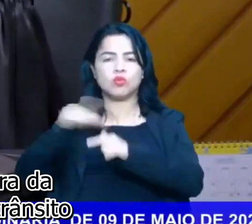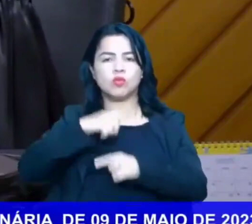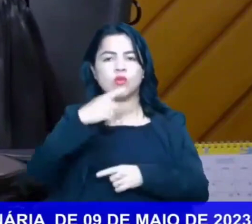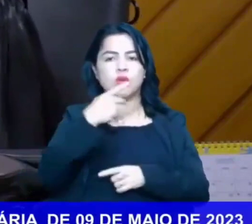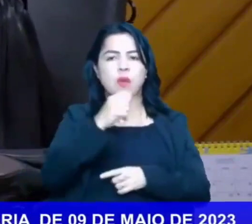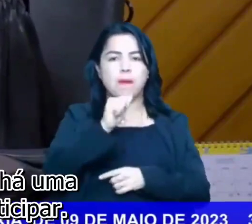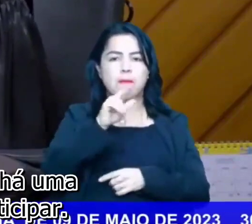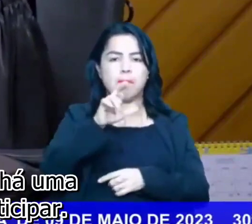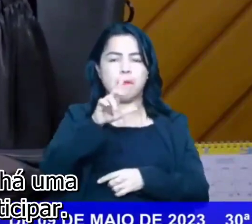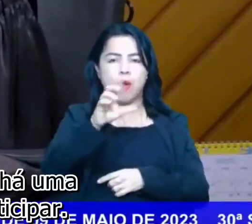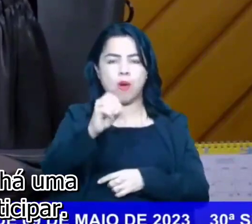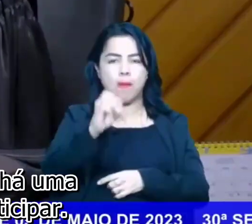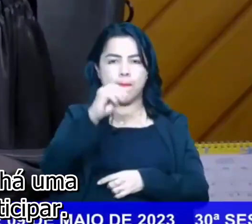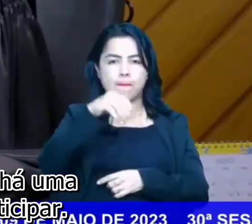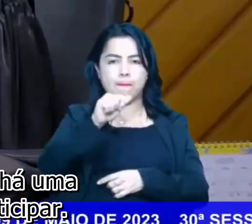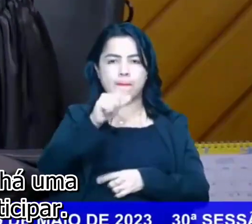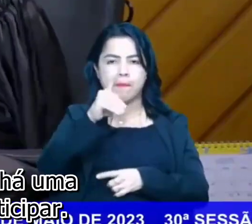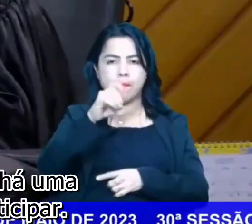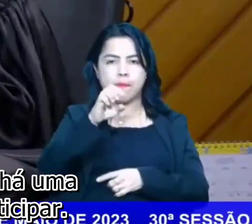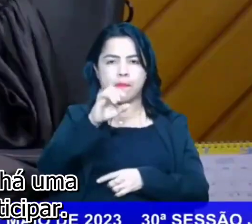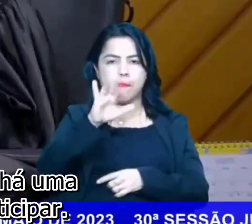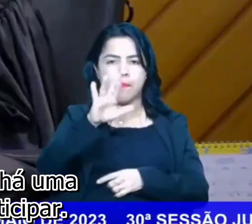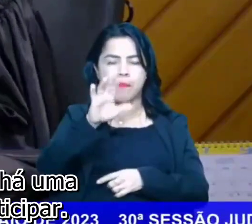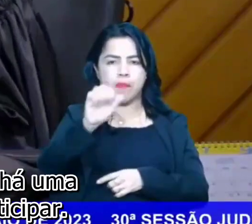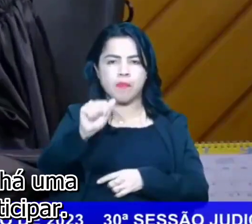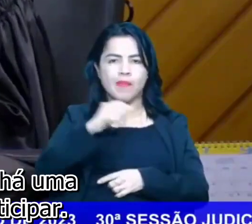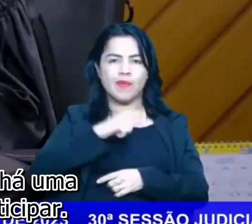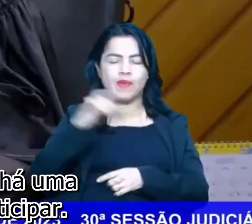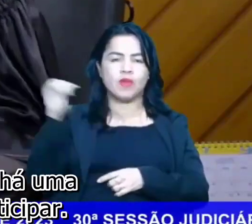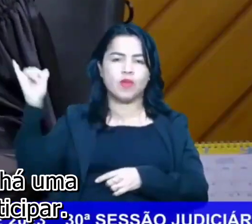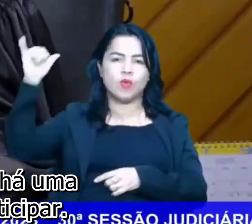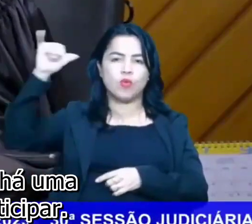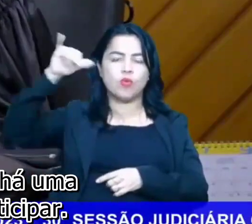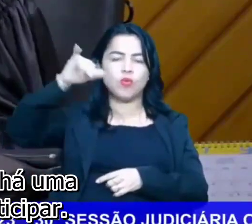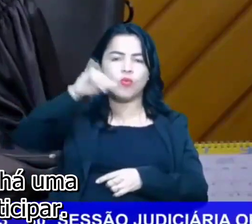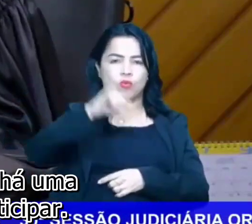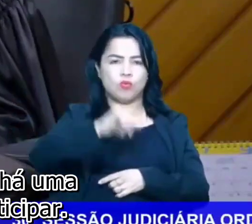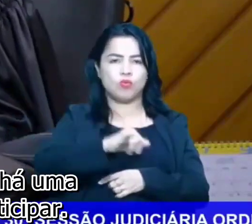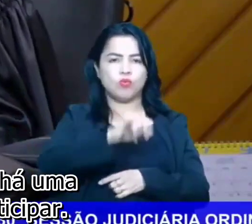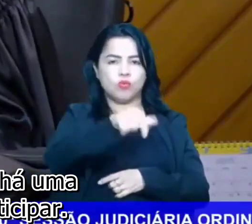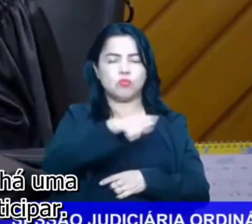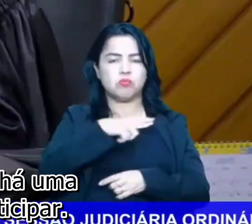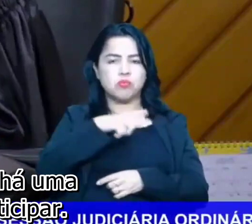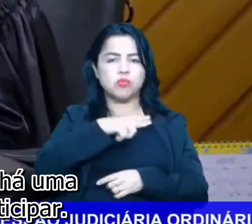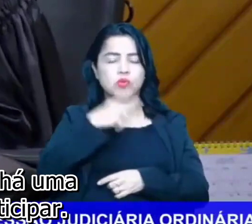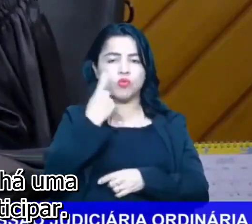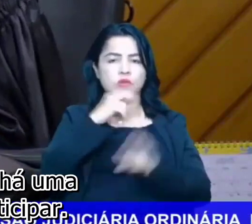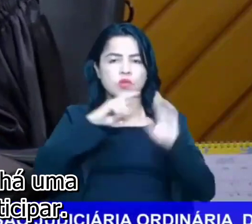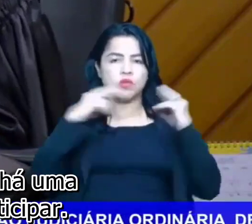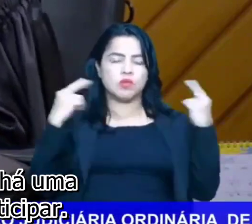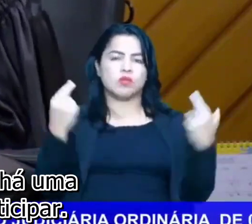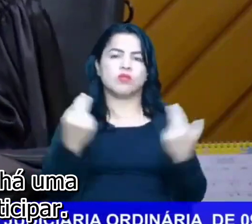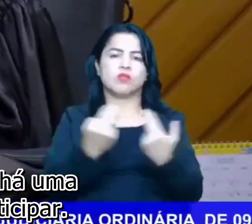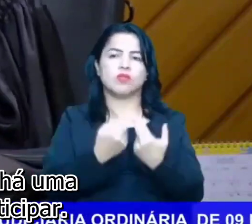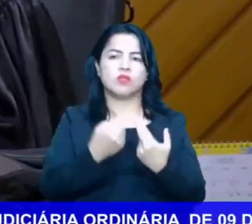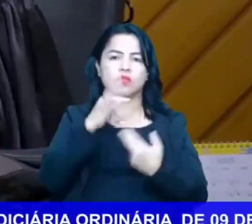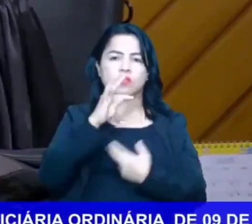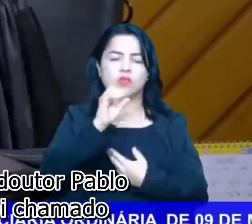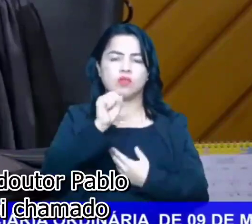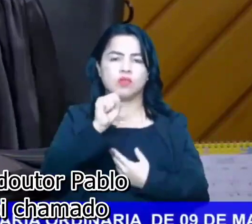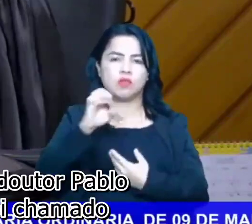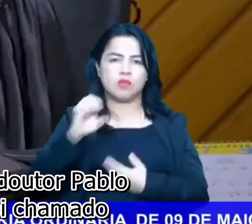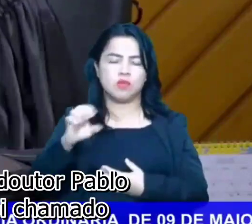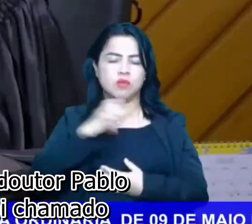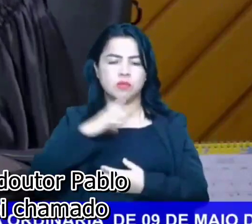Madeira, que está em Ao seu trânsito, está lado transmitindo esquerdo, hoje bandeira do do Brasil. aeroporto, porque há Desembargador João Lages, sua feitura uma dos reunião que papéis, foi posto em cima convocada da no sua TSE mesa.